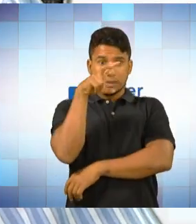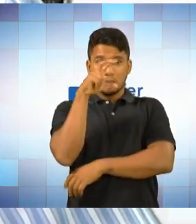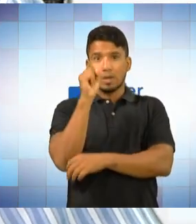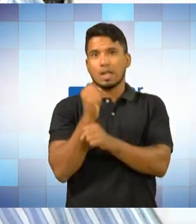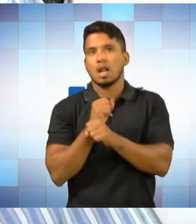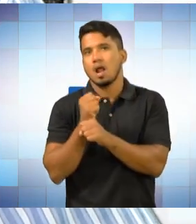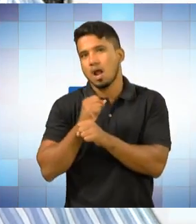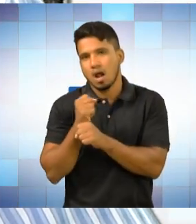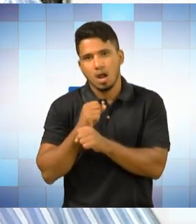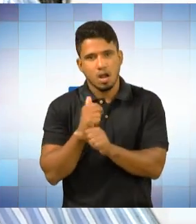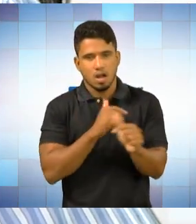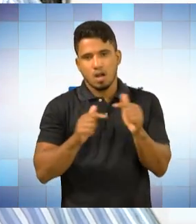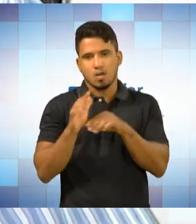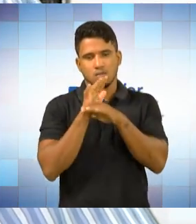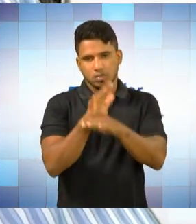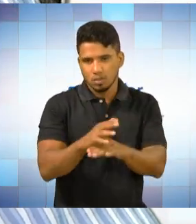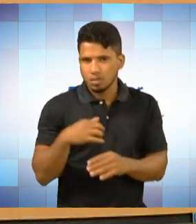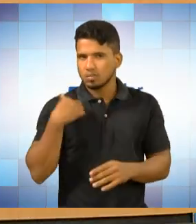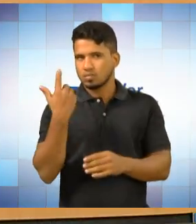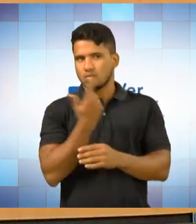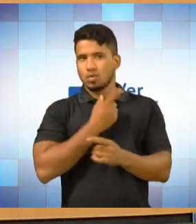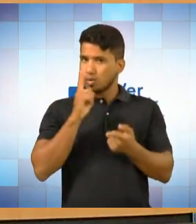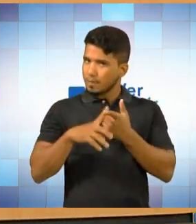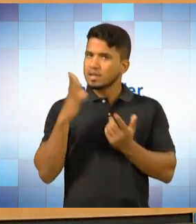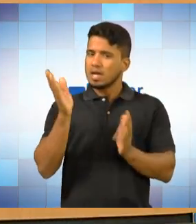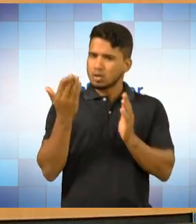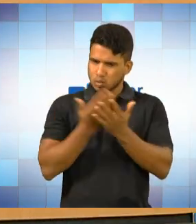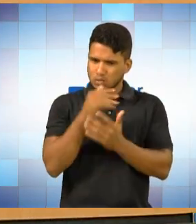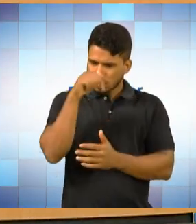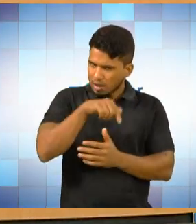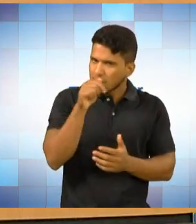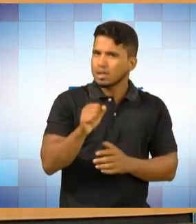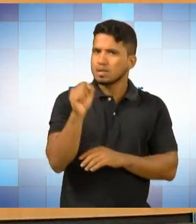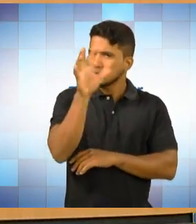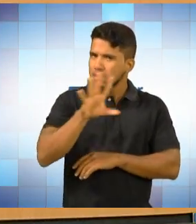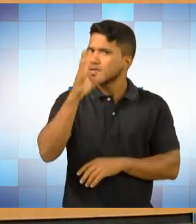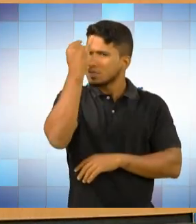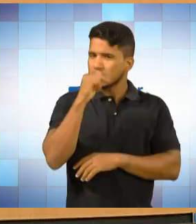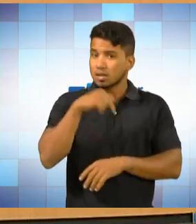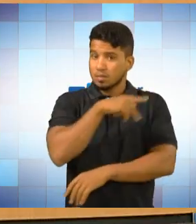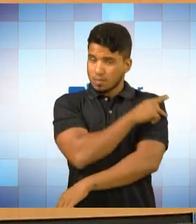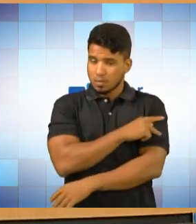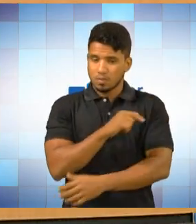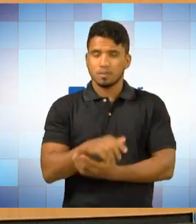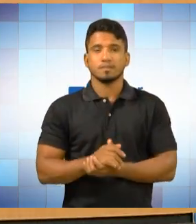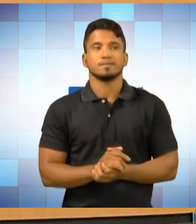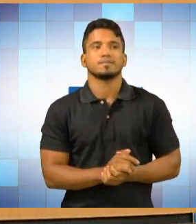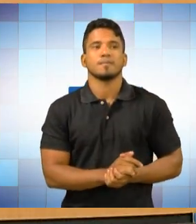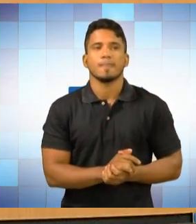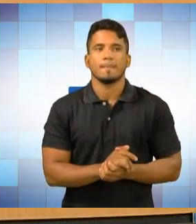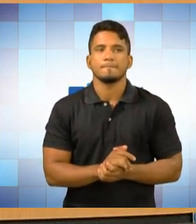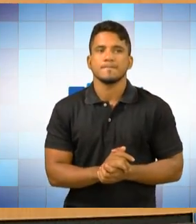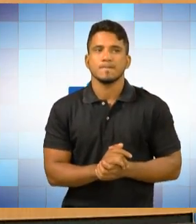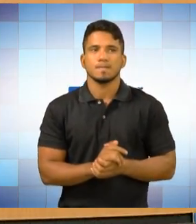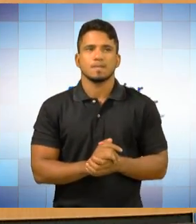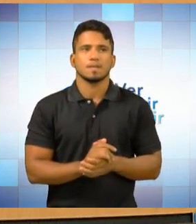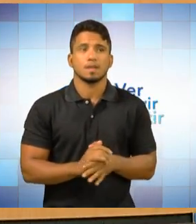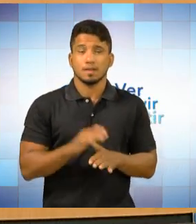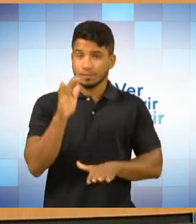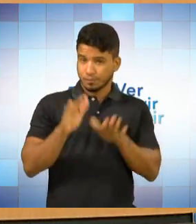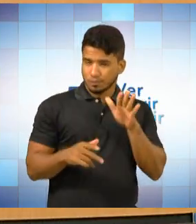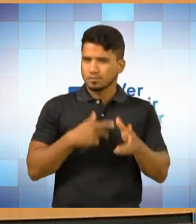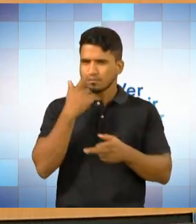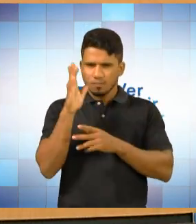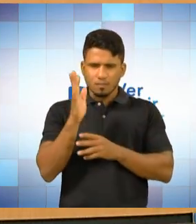serviços prestados, inclusive a nós, né, Chico? Isso, 50 anos. E essa instituição, nós falamos aqui algumas vezes, mas não custa nada